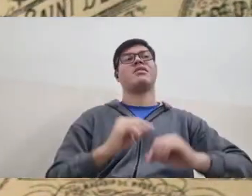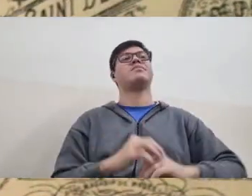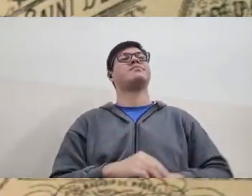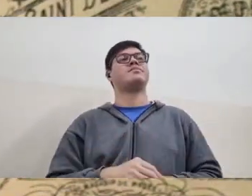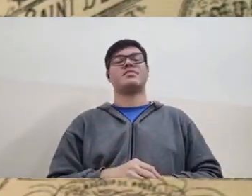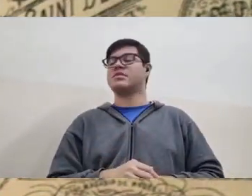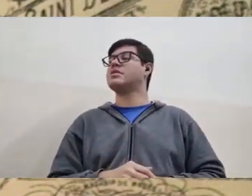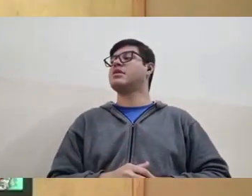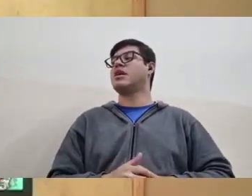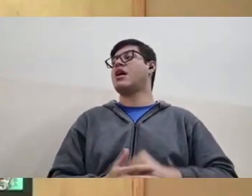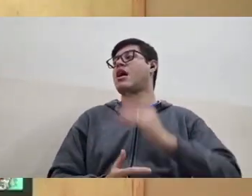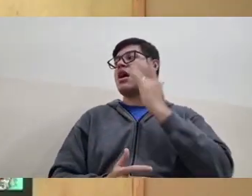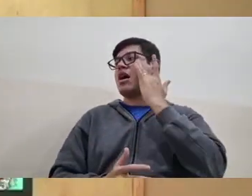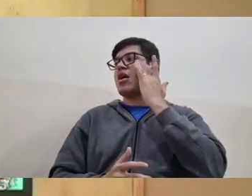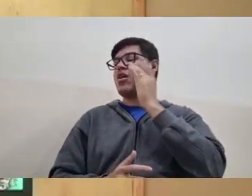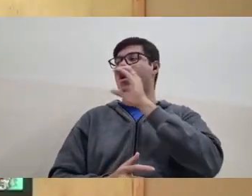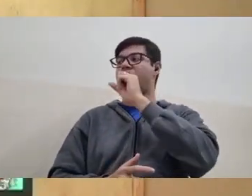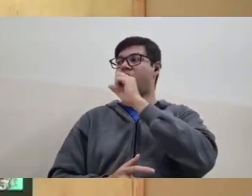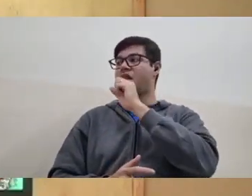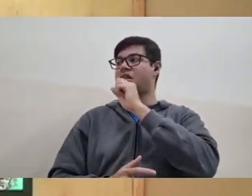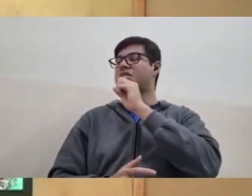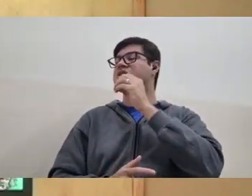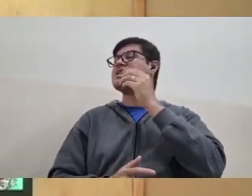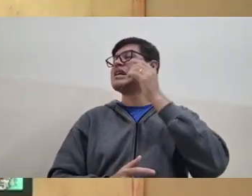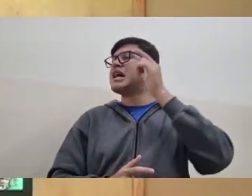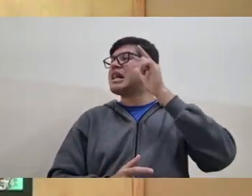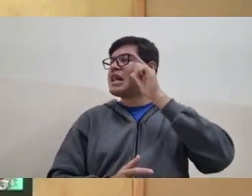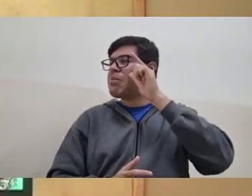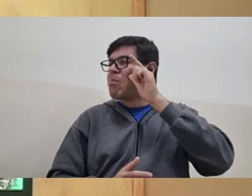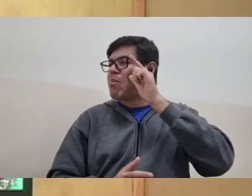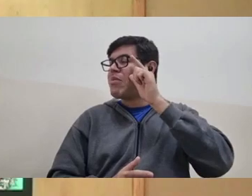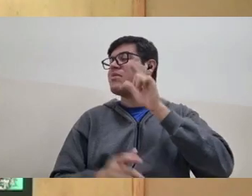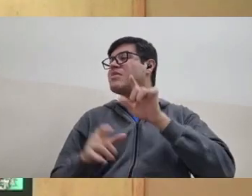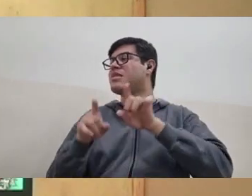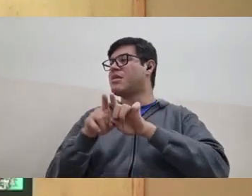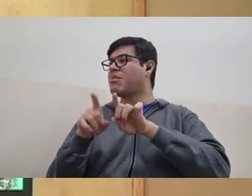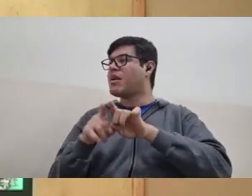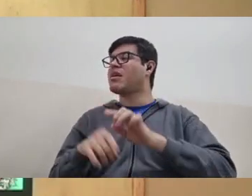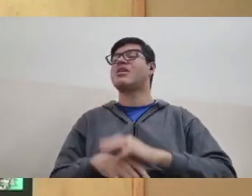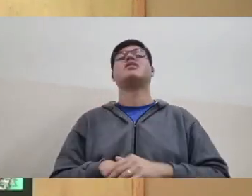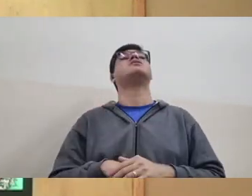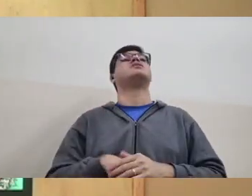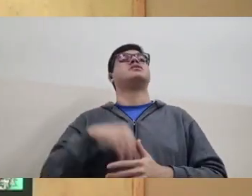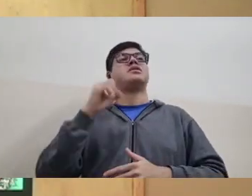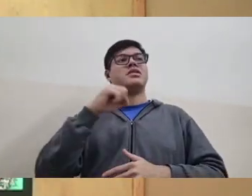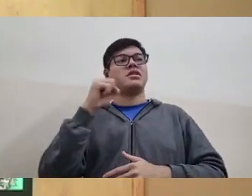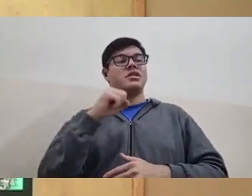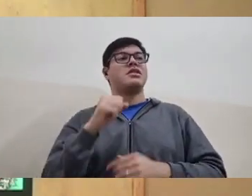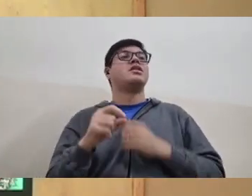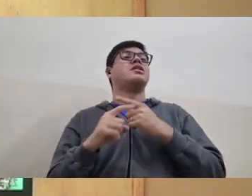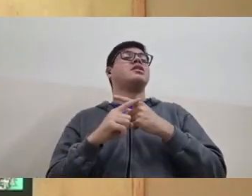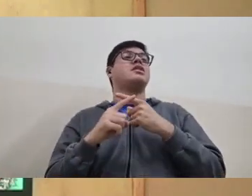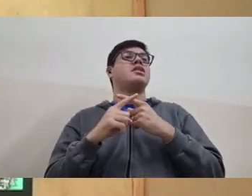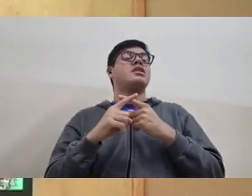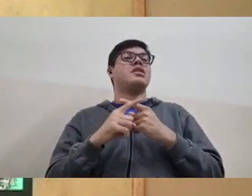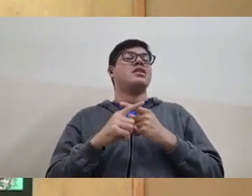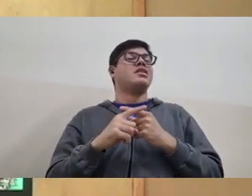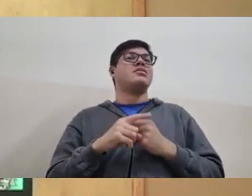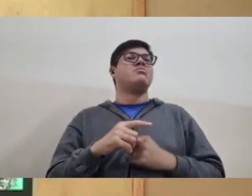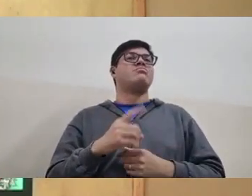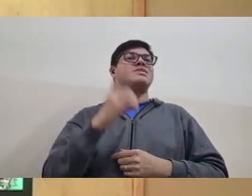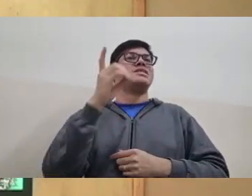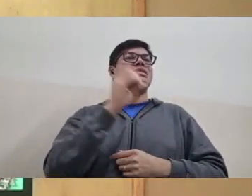que ia acabar de plantar laranja e limão. E continua até hoje. Eles não desenvolveram ainda um método para